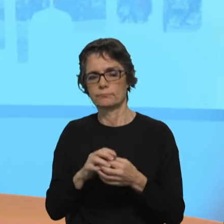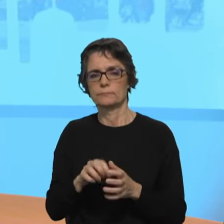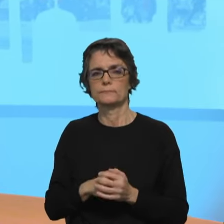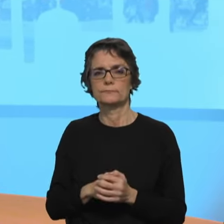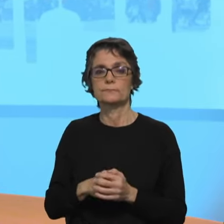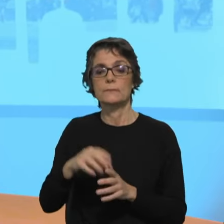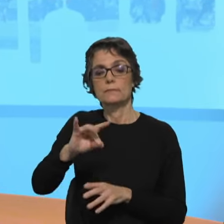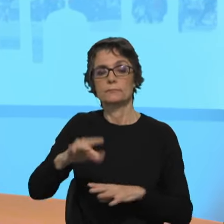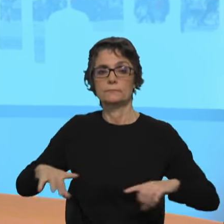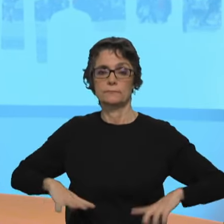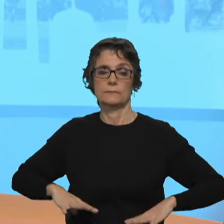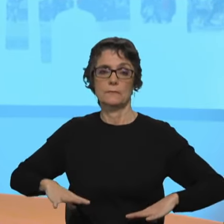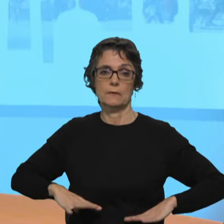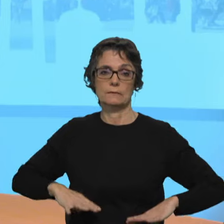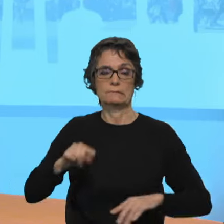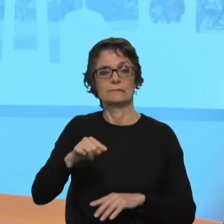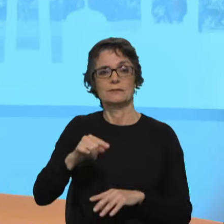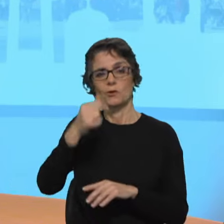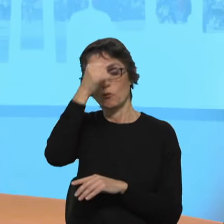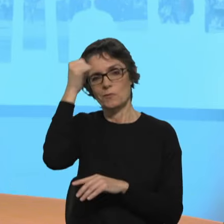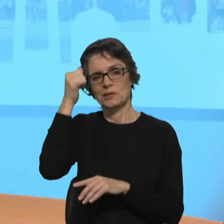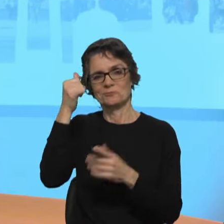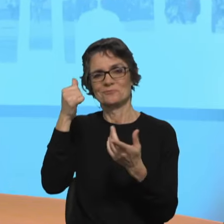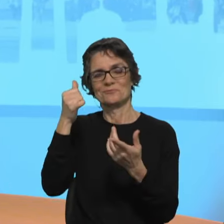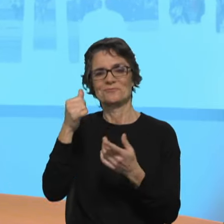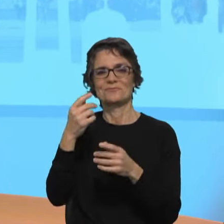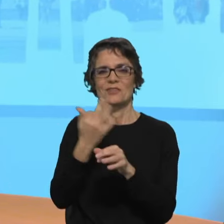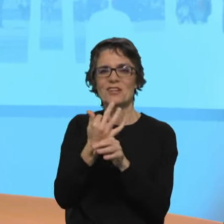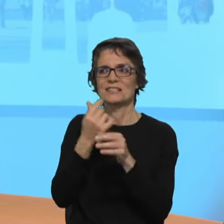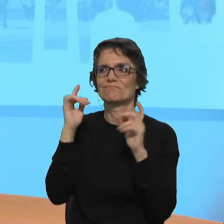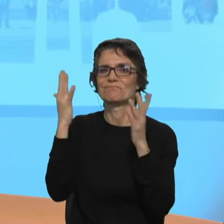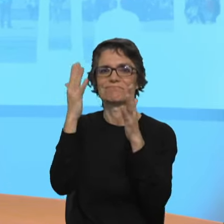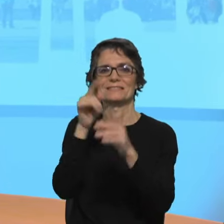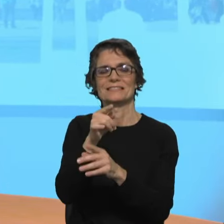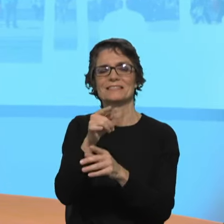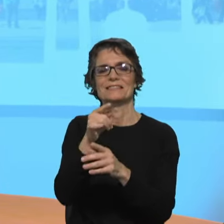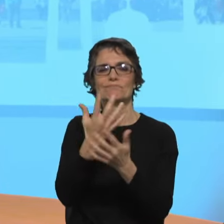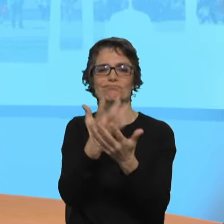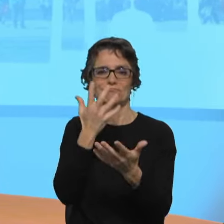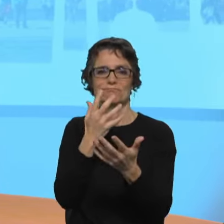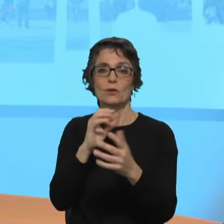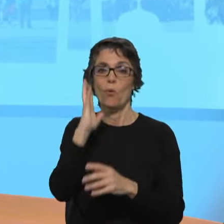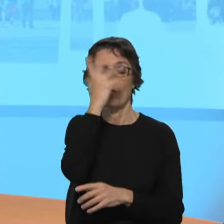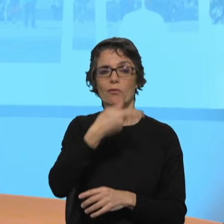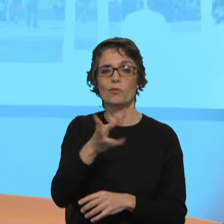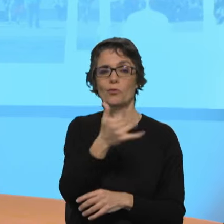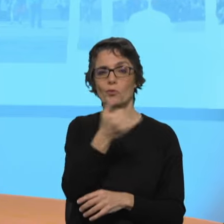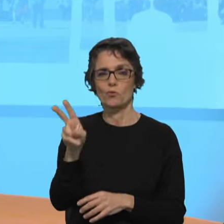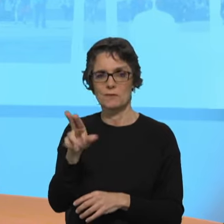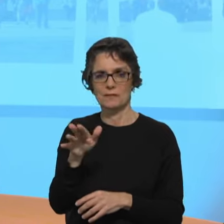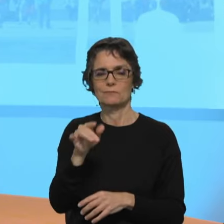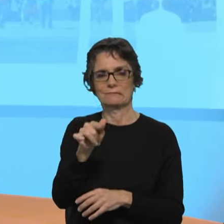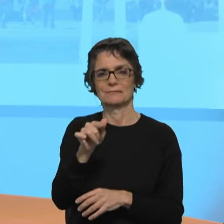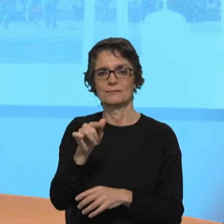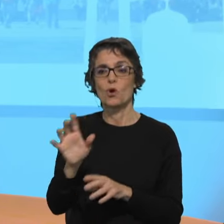Feira, o Domingo de Ramos ganhou expressão pública e uma carga cénica assegurada por 200 atores. O grupo